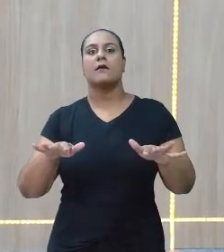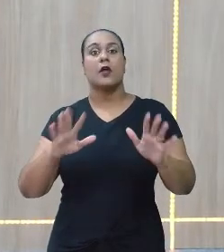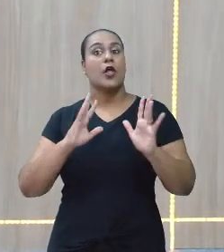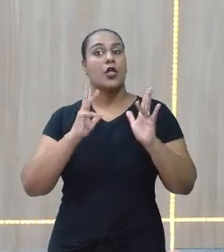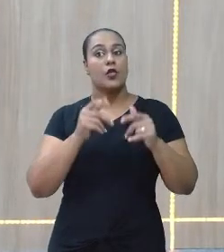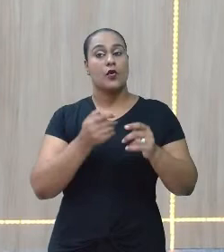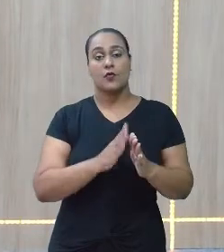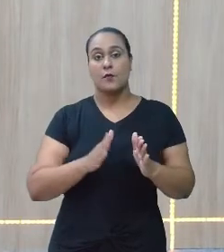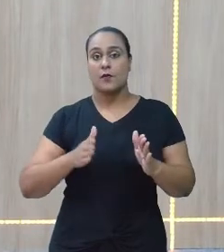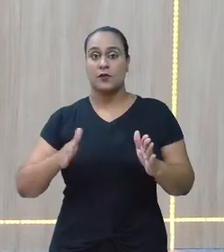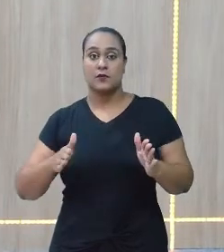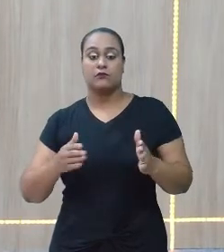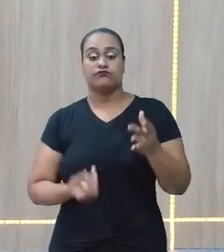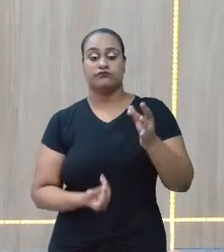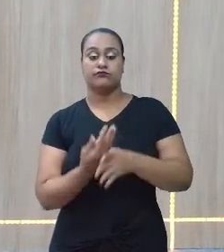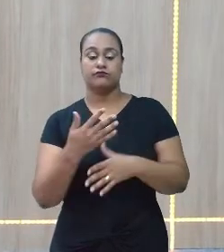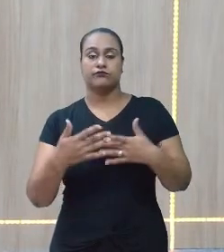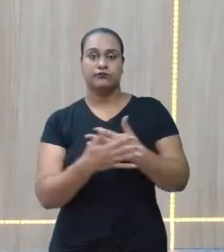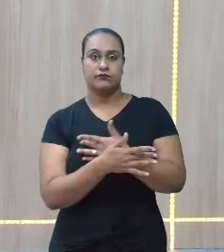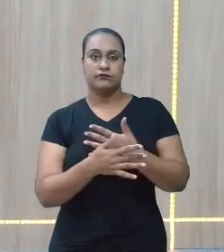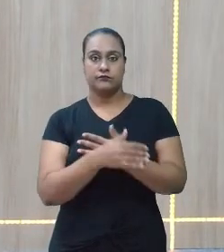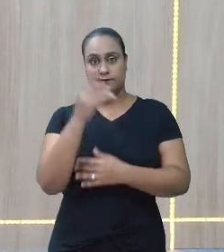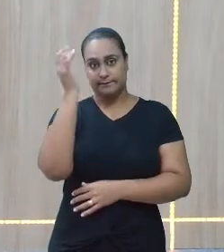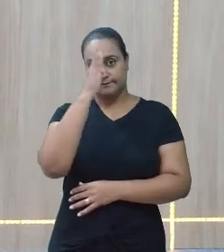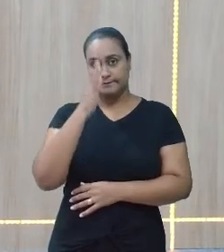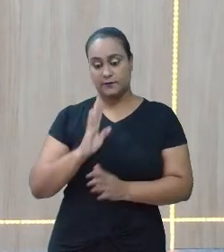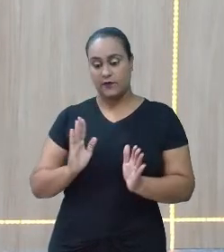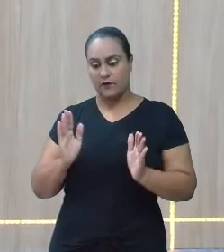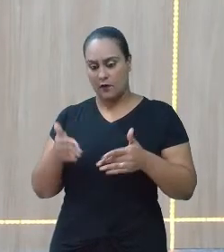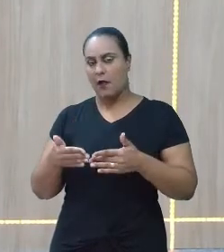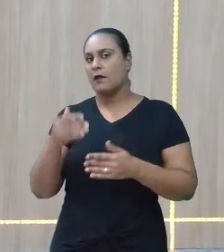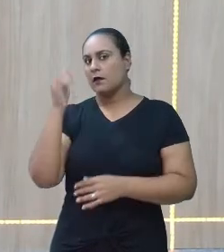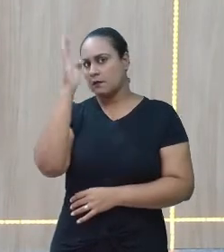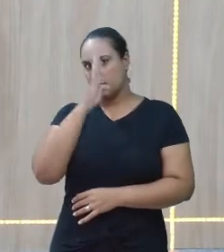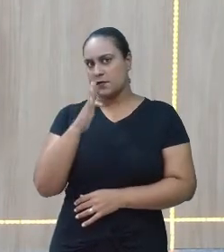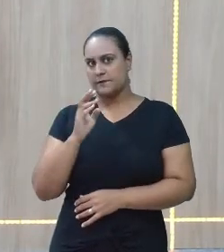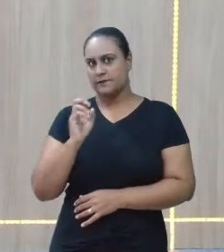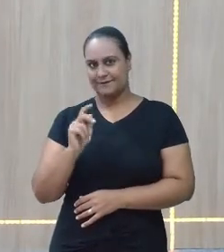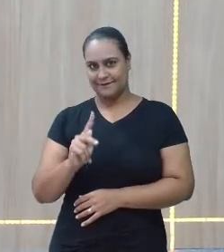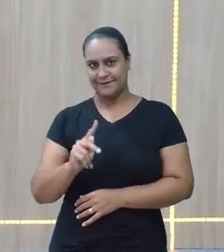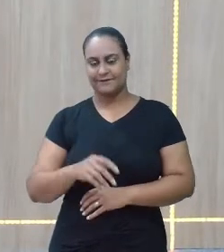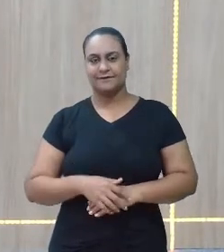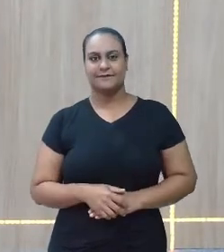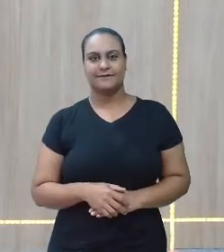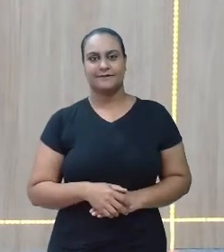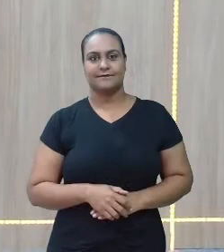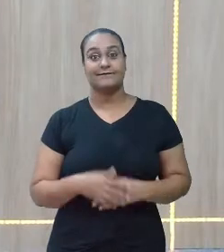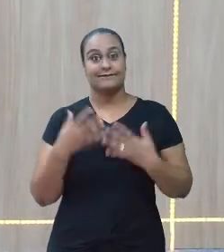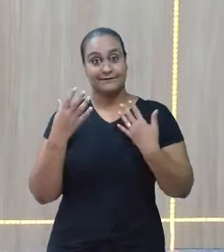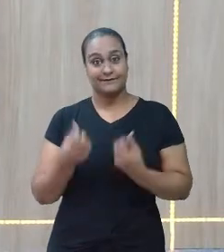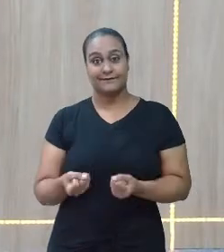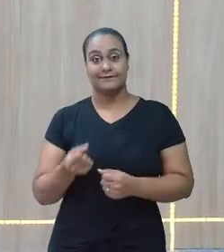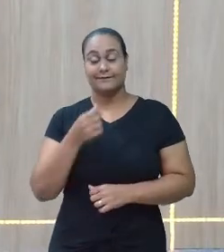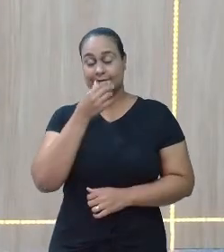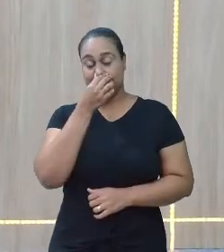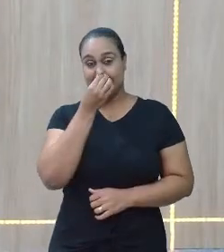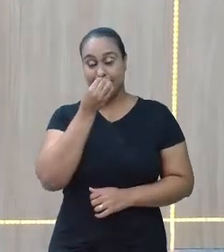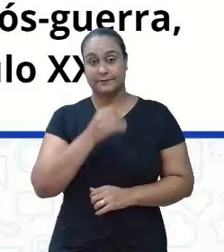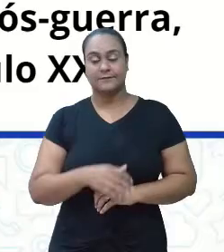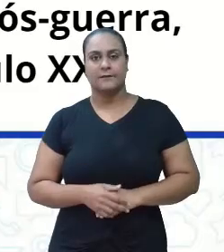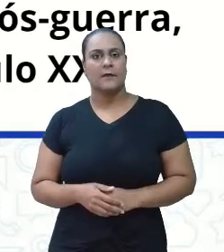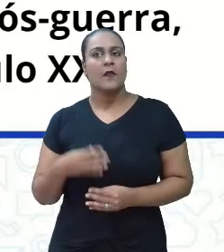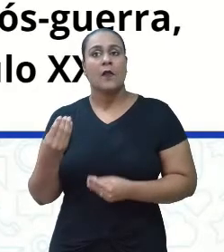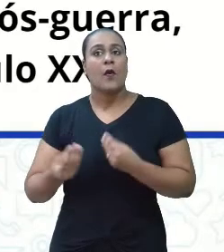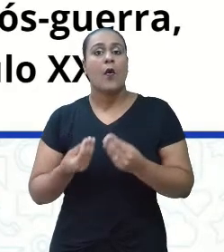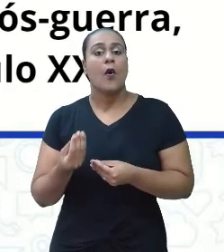urbanização brasileira, mas também vamos focar no nosso queridíssimo Brasil, beleza? Tranquilidade e vamos embora. Acompanha comigo na tela como é que se